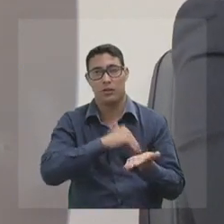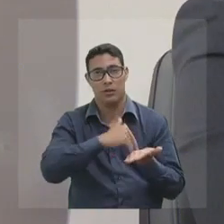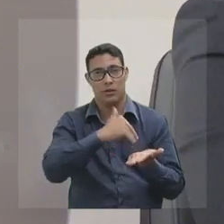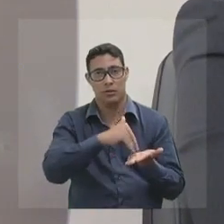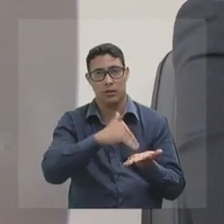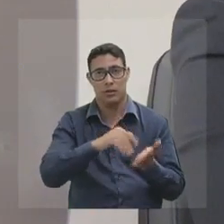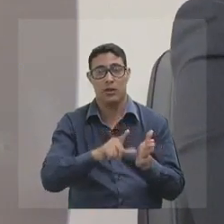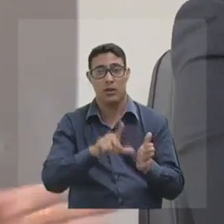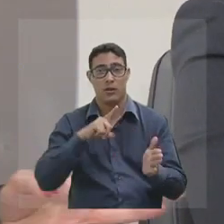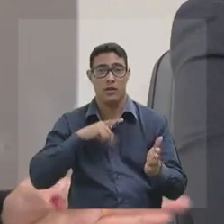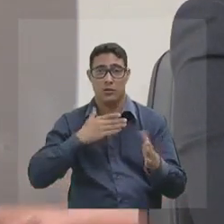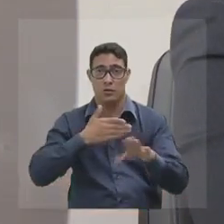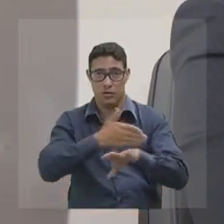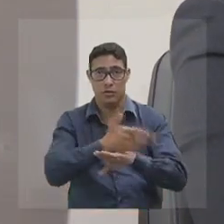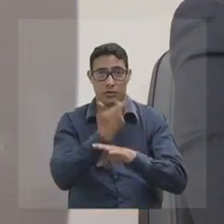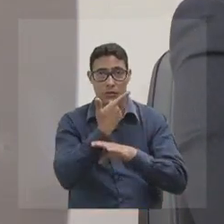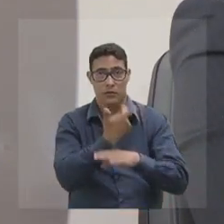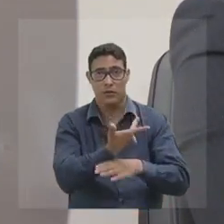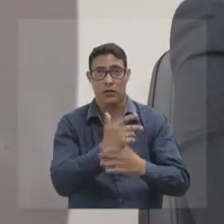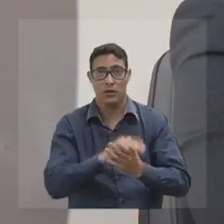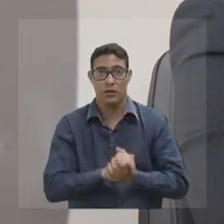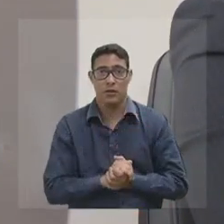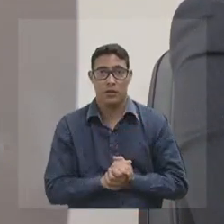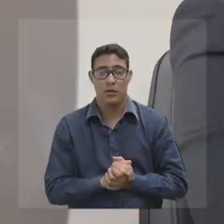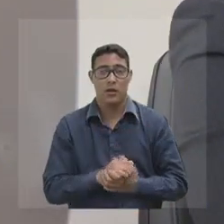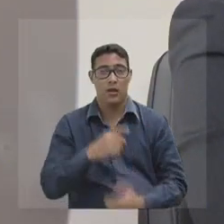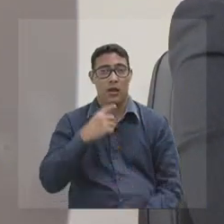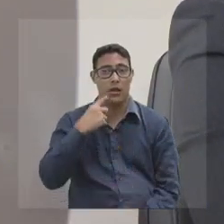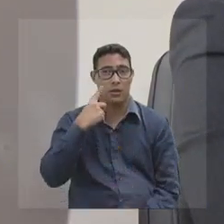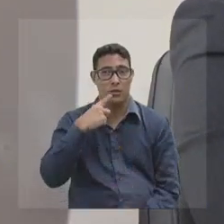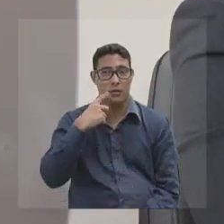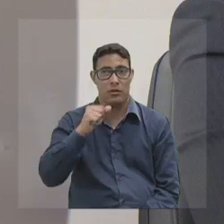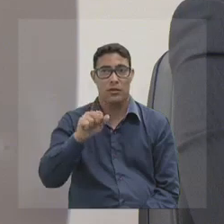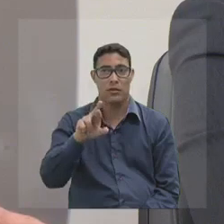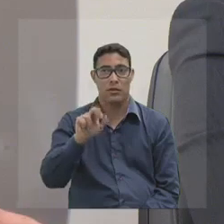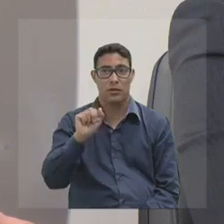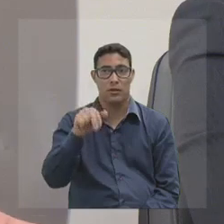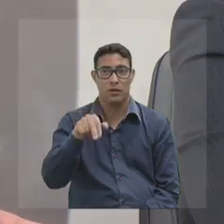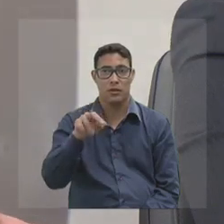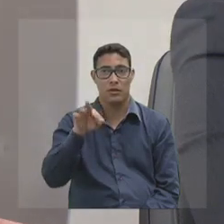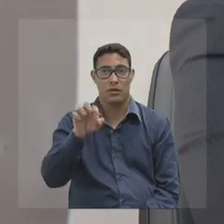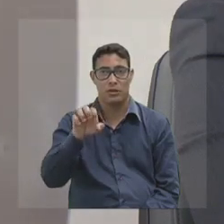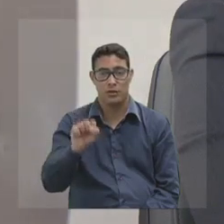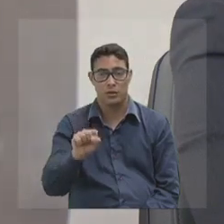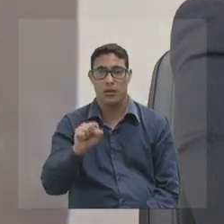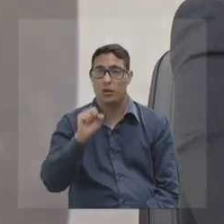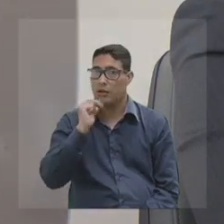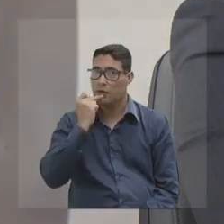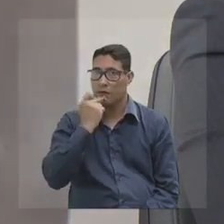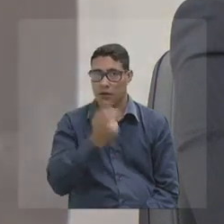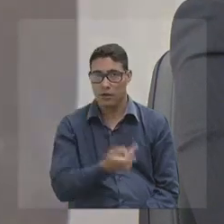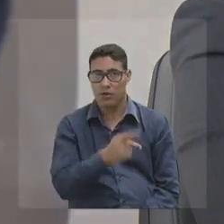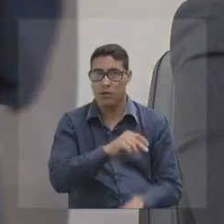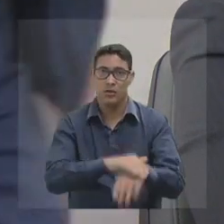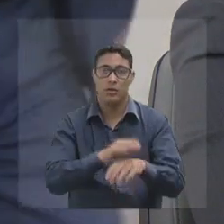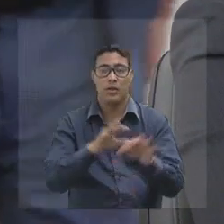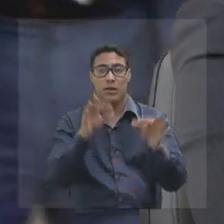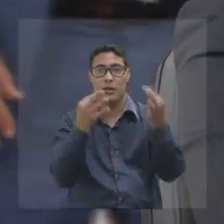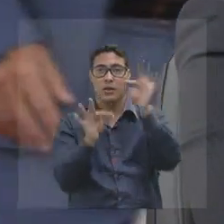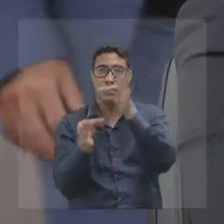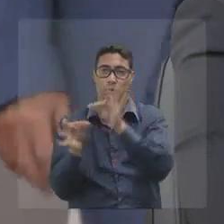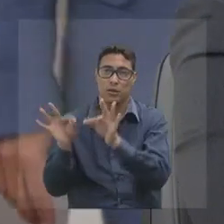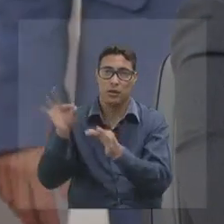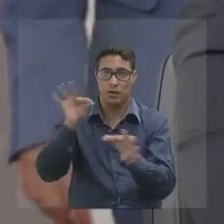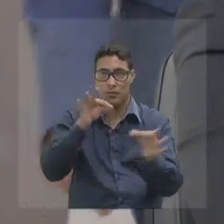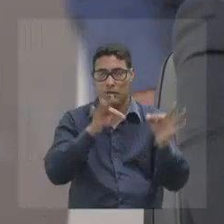entrar nos temas da deputada Leninha só Deputado Antônio Carlos Arantes não tá aqui mais mas ele mencionou a questão das abelhas nós recebemos